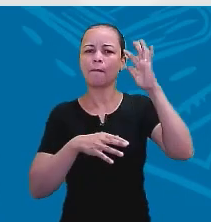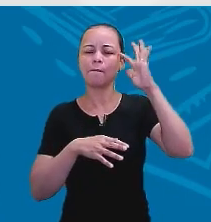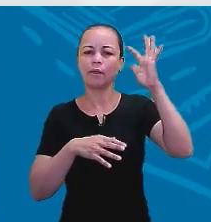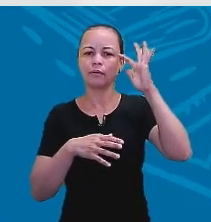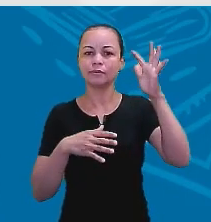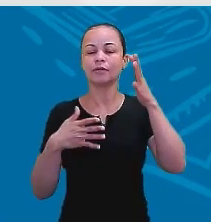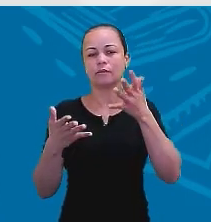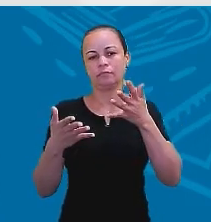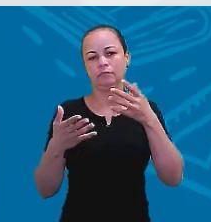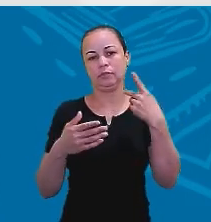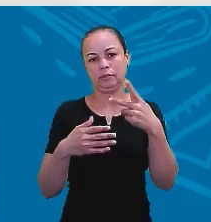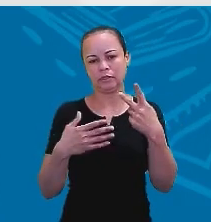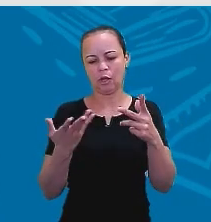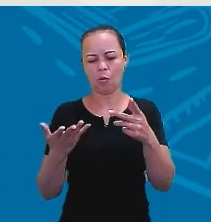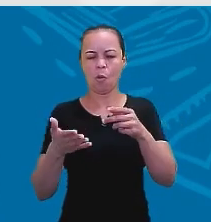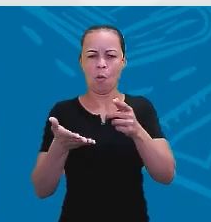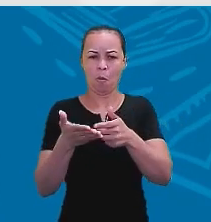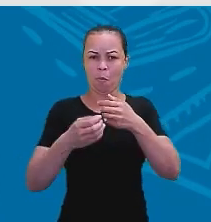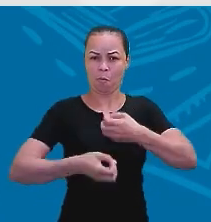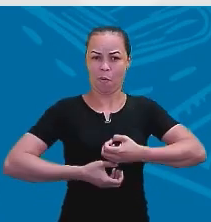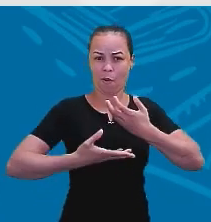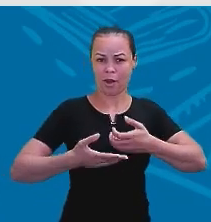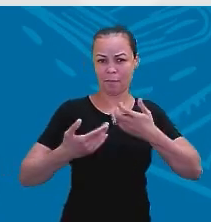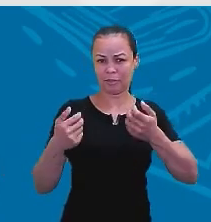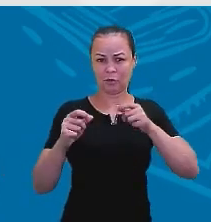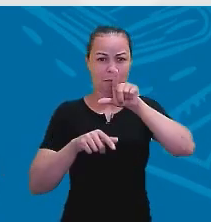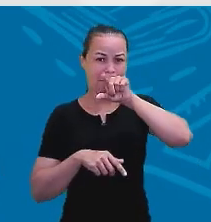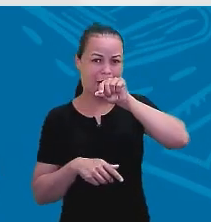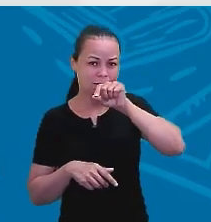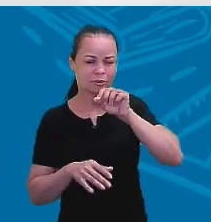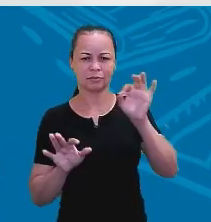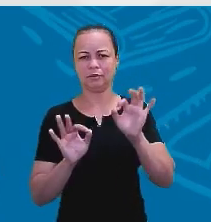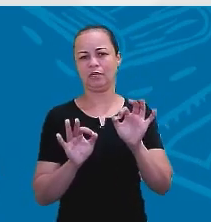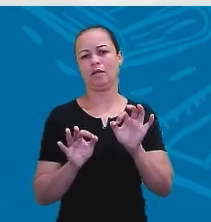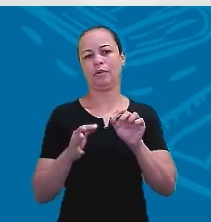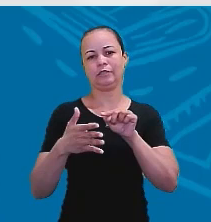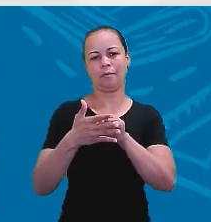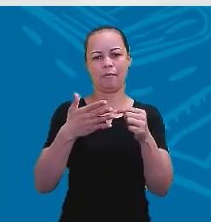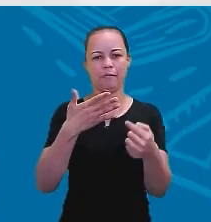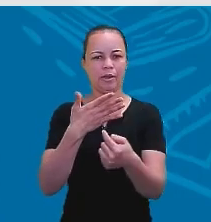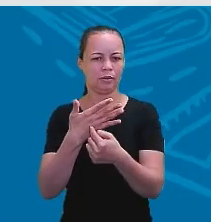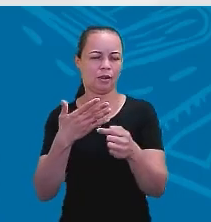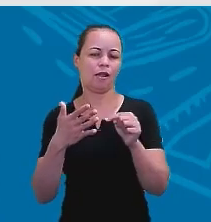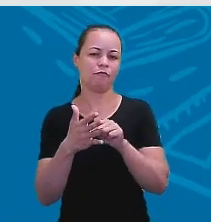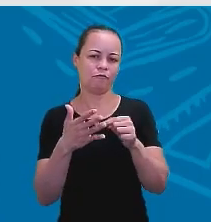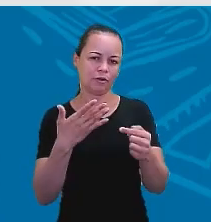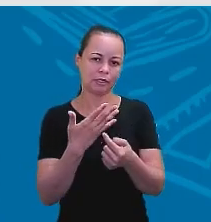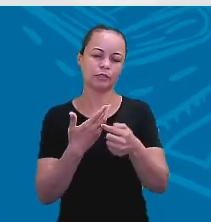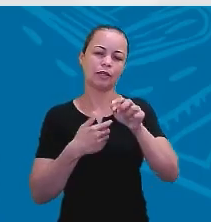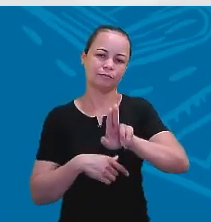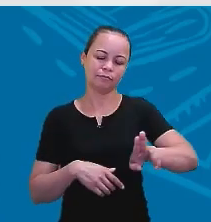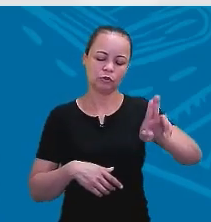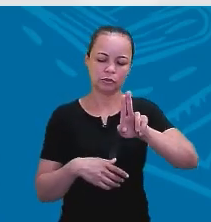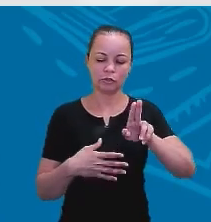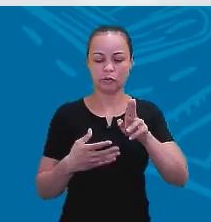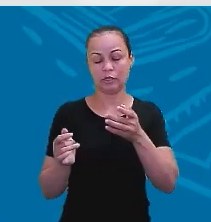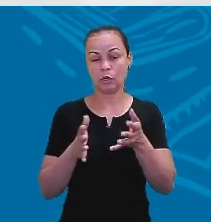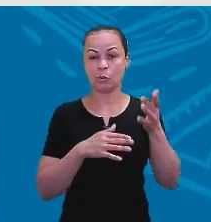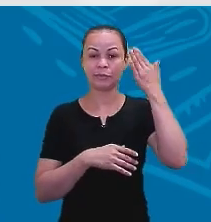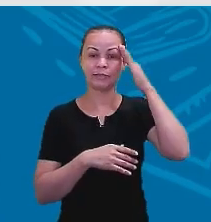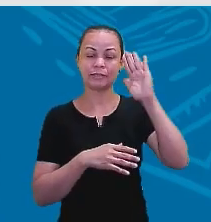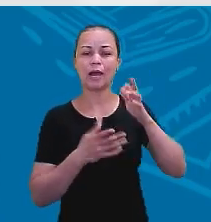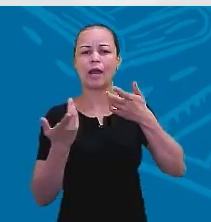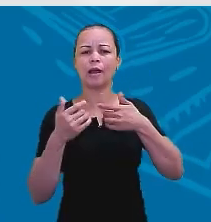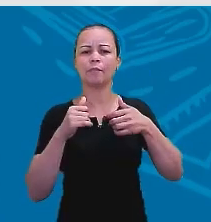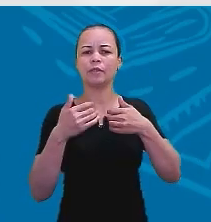aí essa comparação, né? Essa metáfora, onde os poemas são pássaros que chegam, não se sabe de onde,